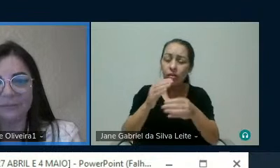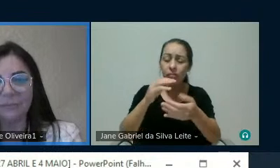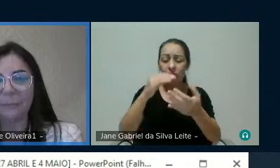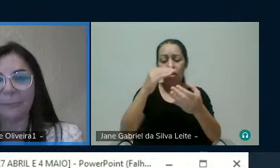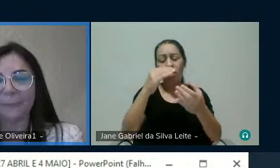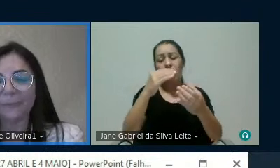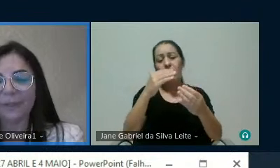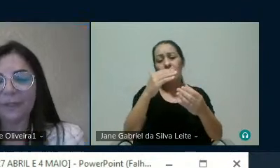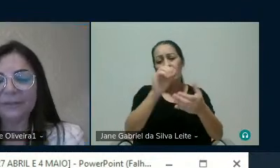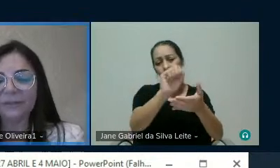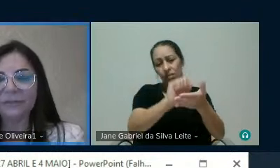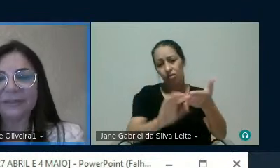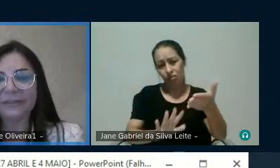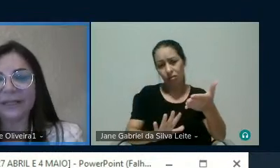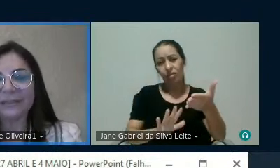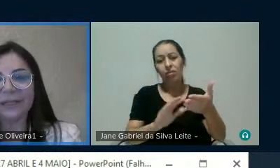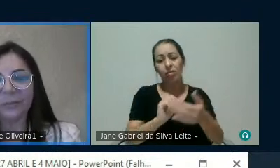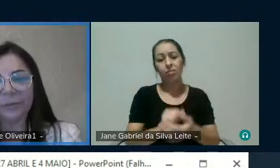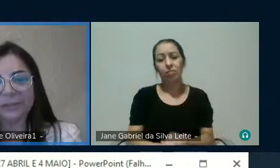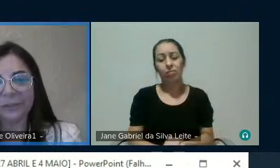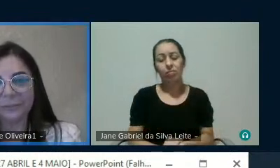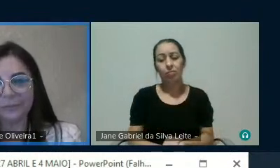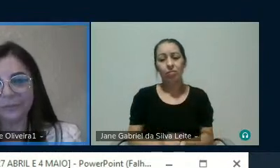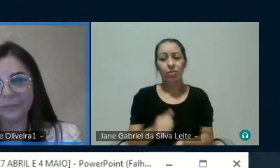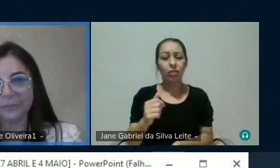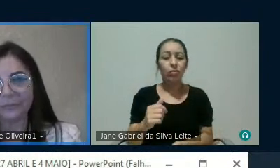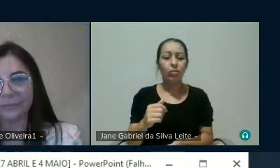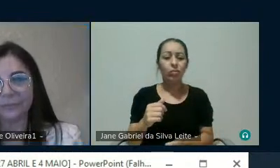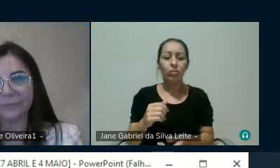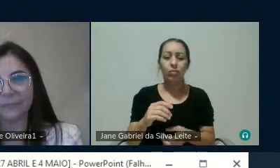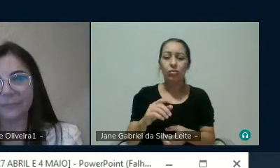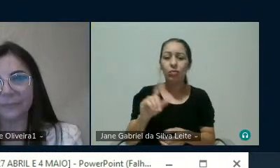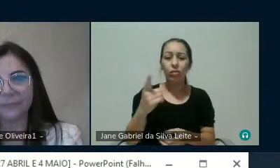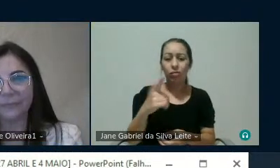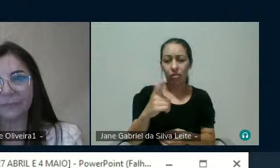também, tá? Então, não vai ter nada lá no portal.